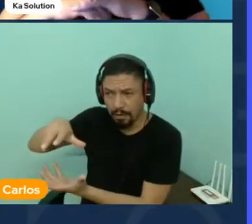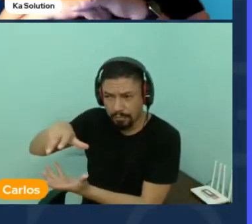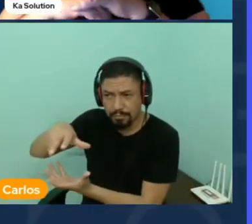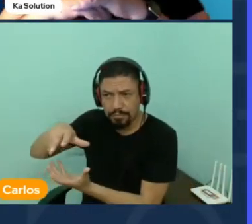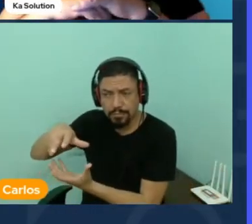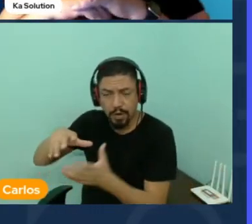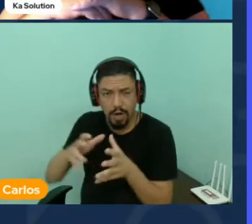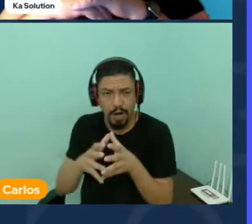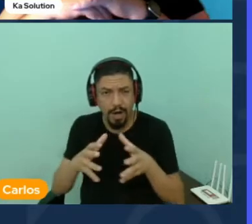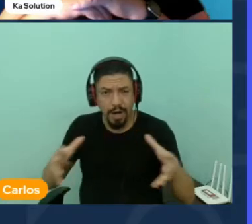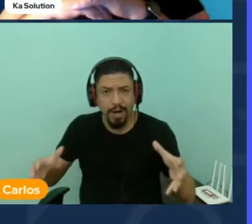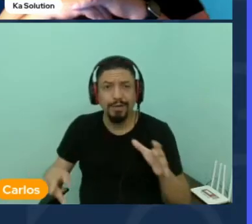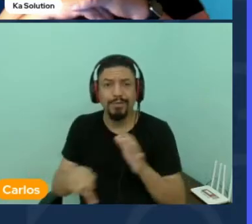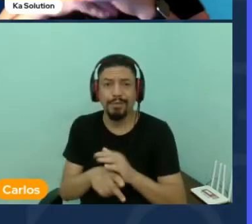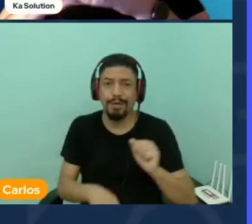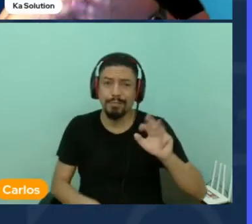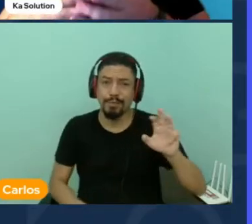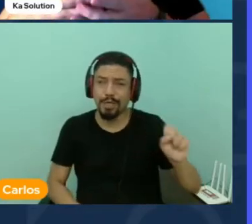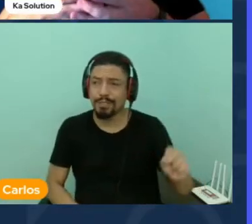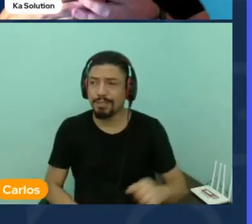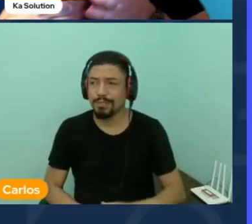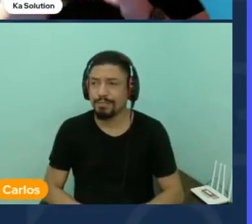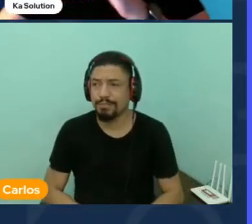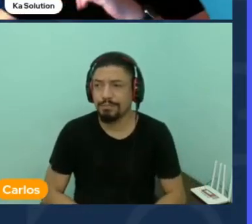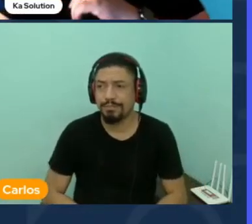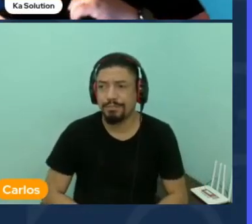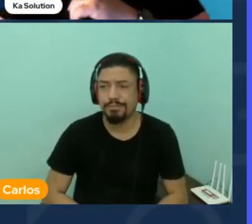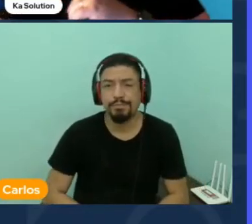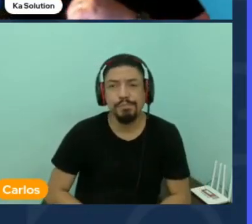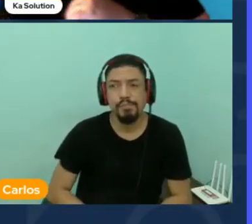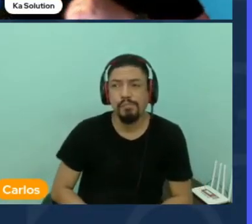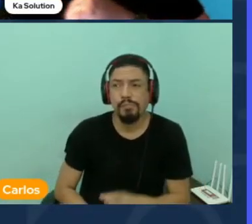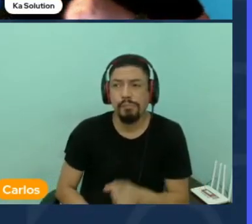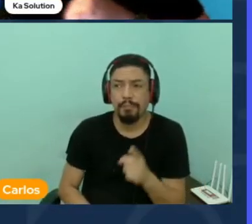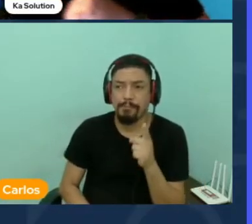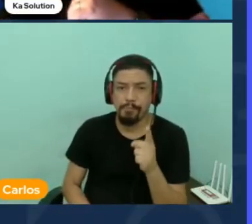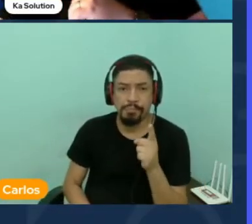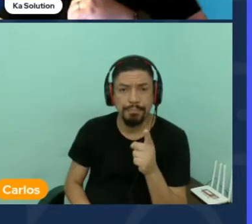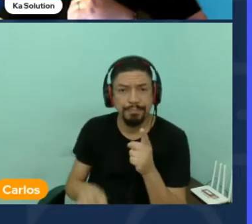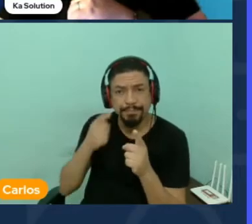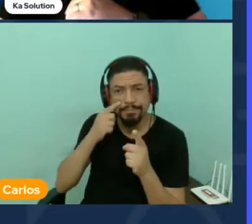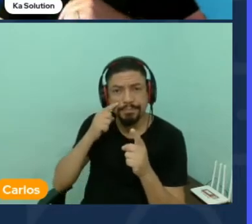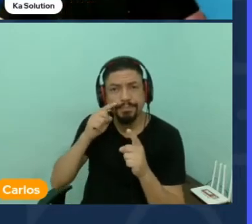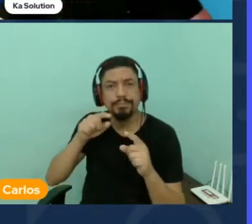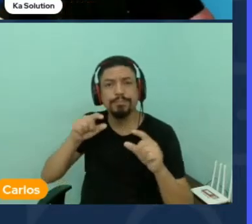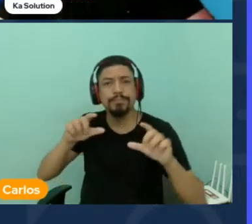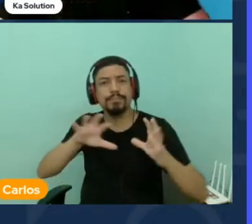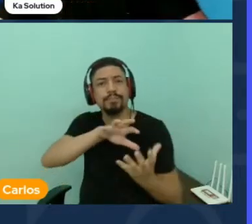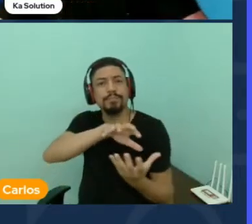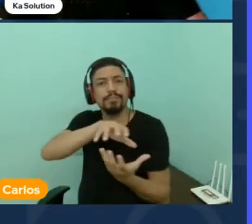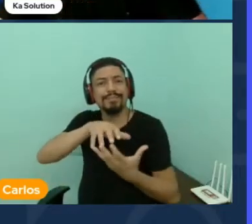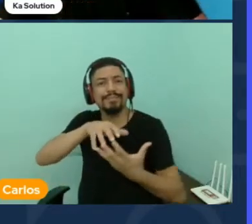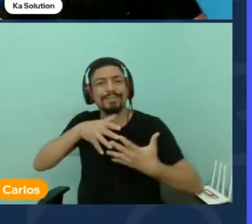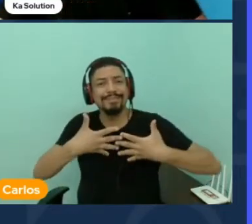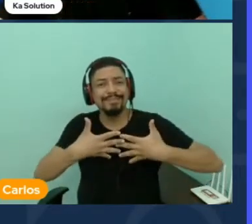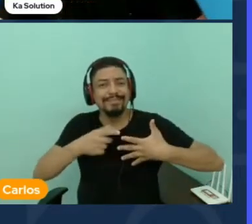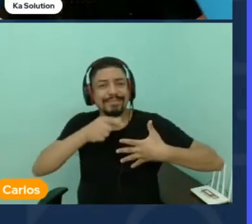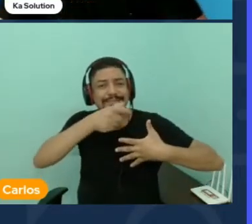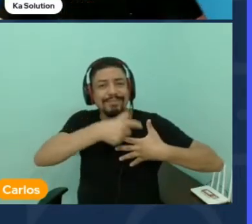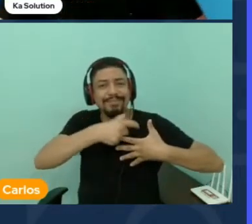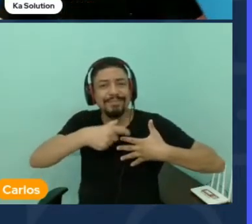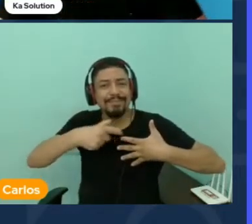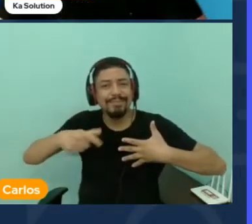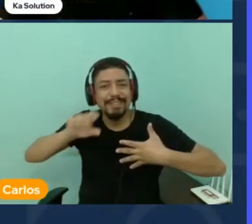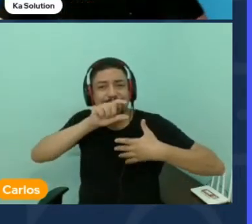que a AWS possui. Cada uma dessas caixinhas aqui que a gente está vendo é uma região da